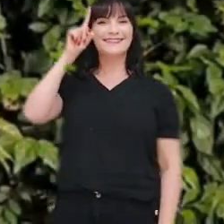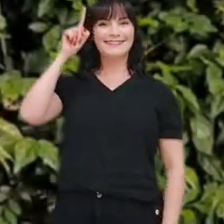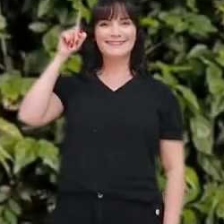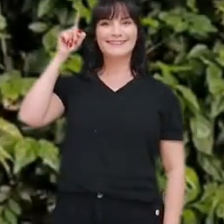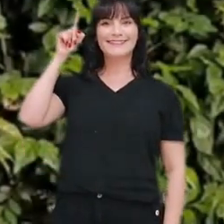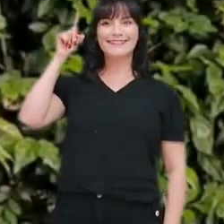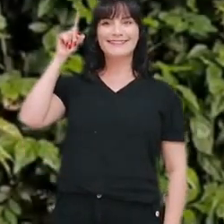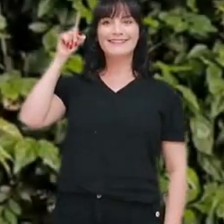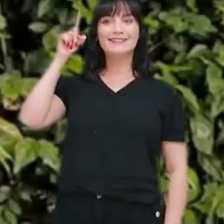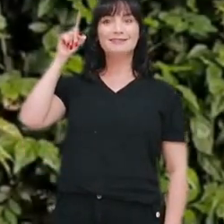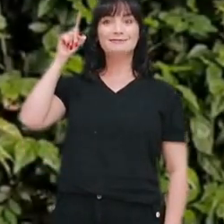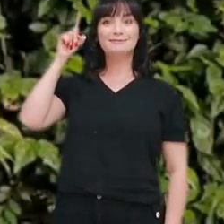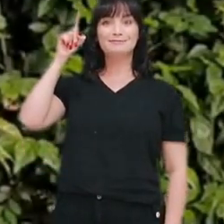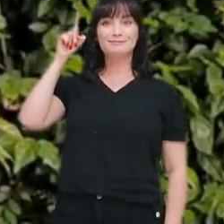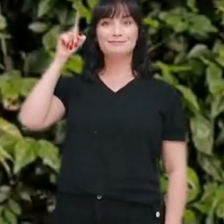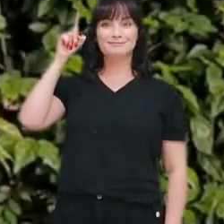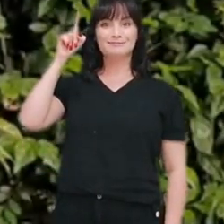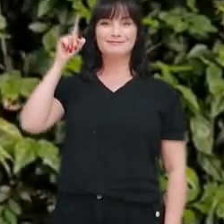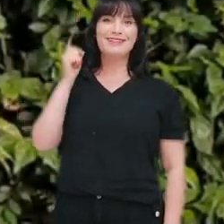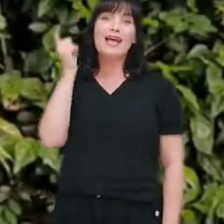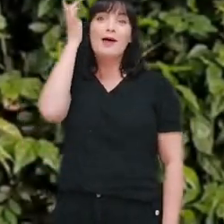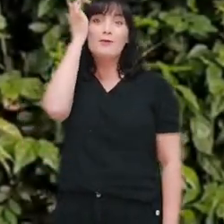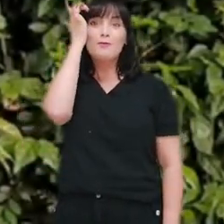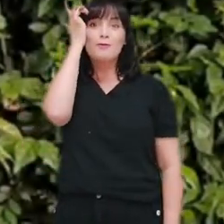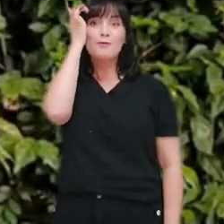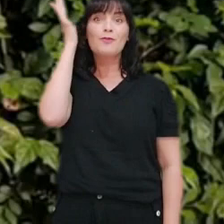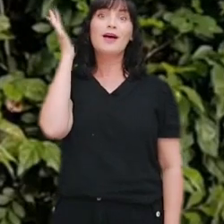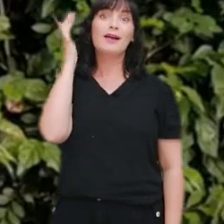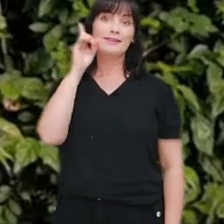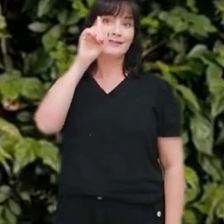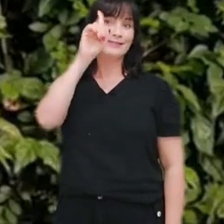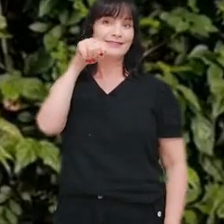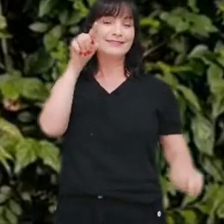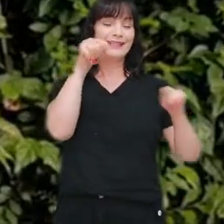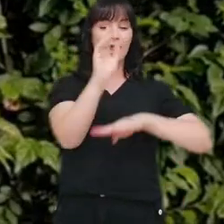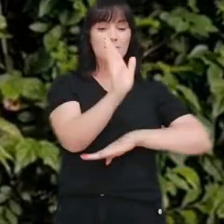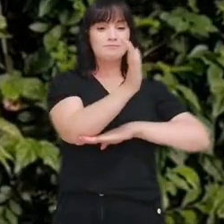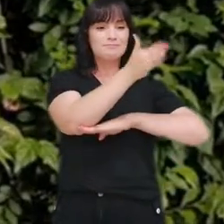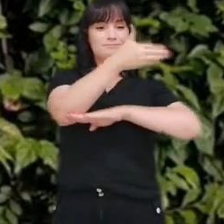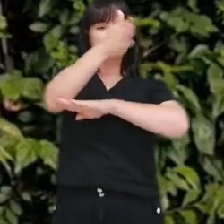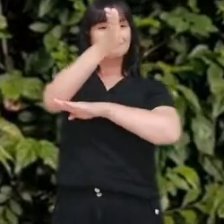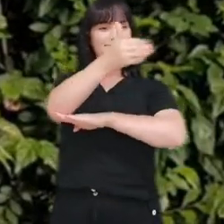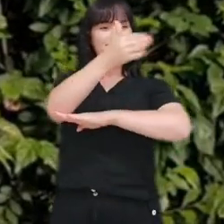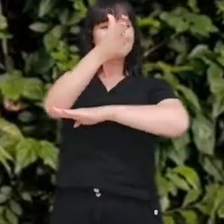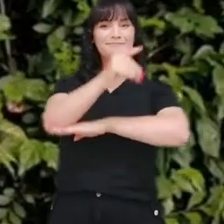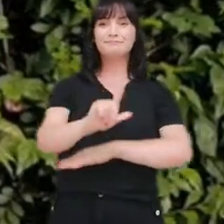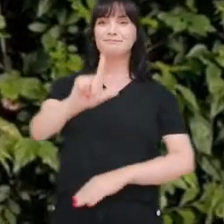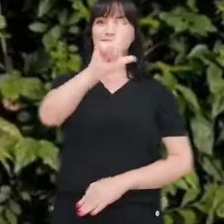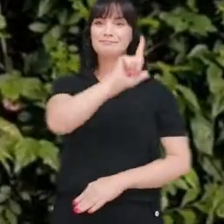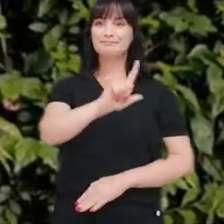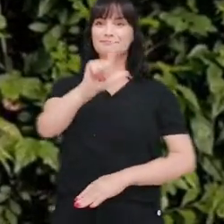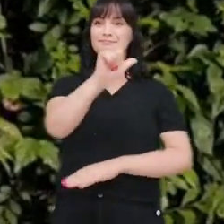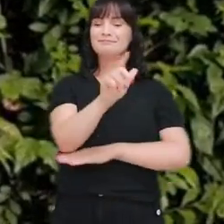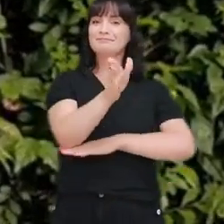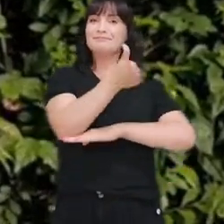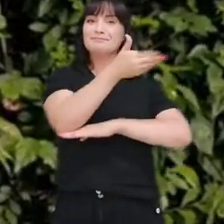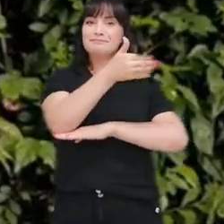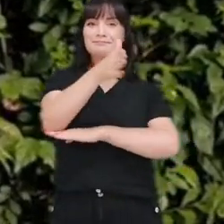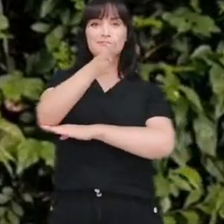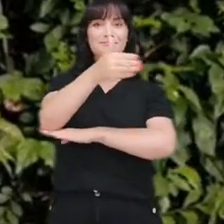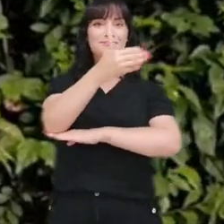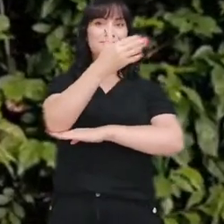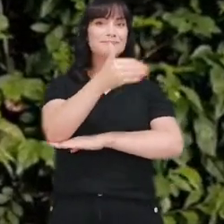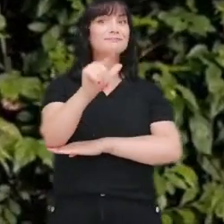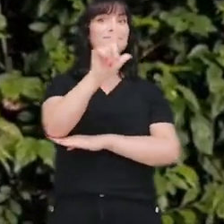easy, teacher! É moleza! É a bandeira de Londrina! Londrina's